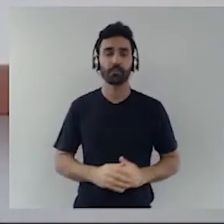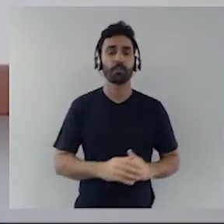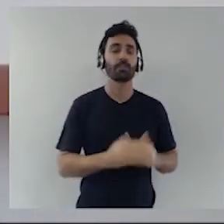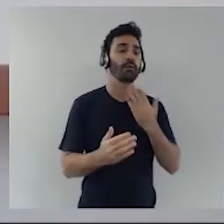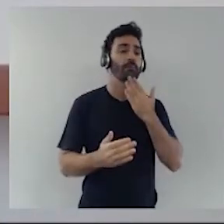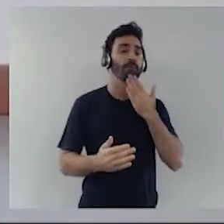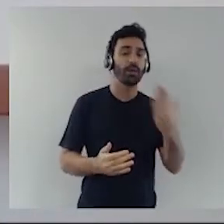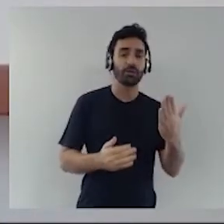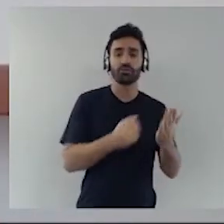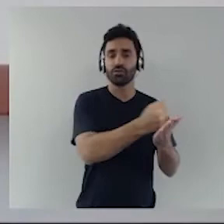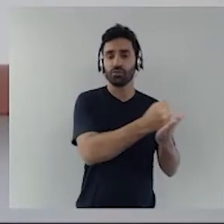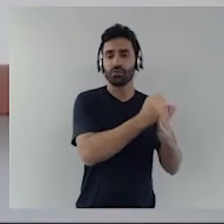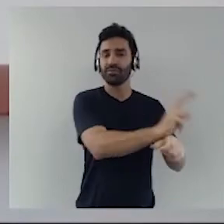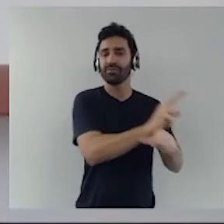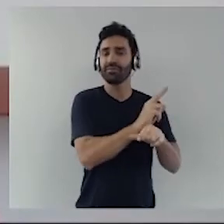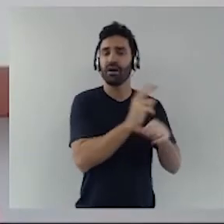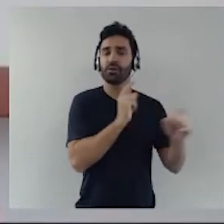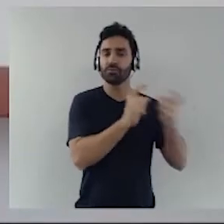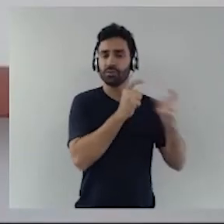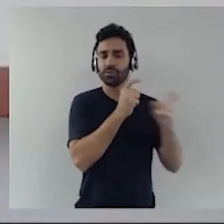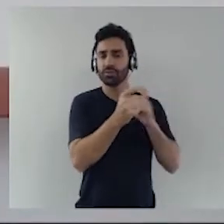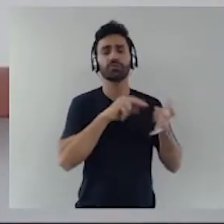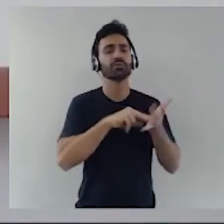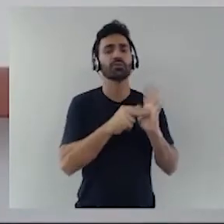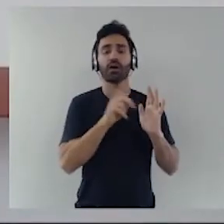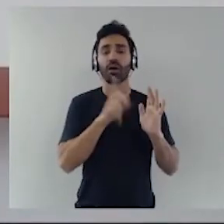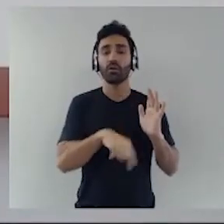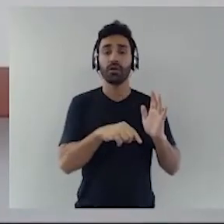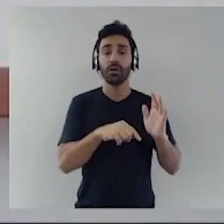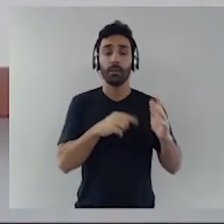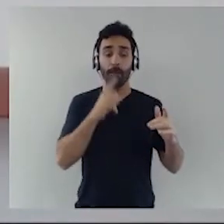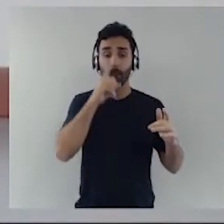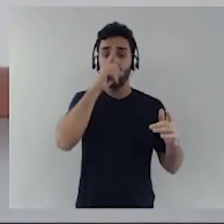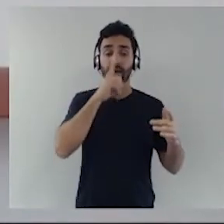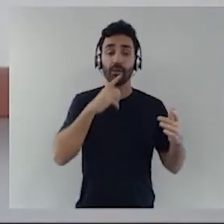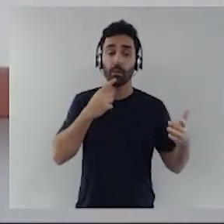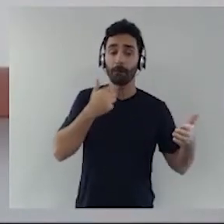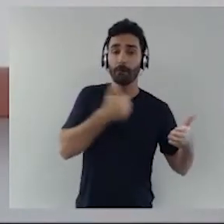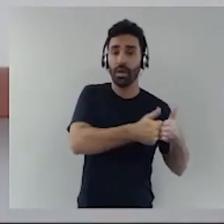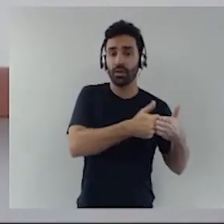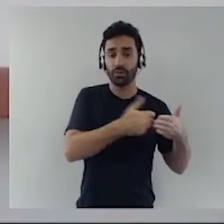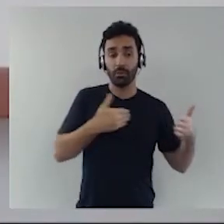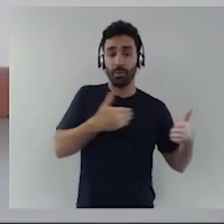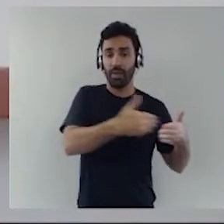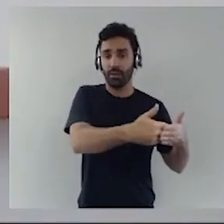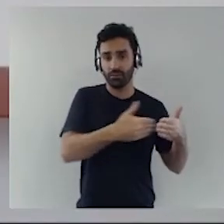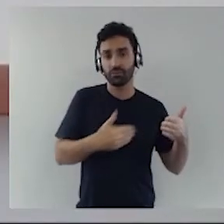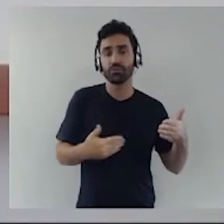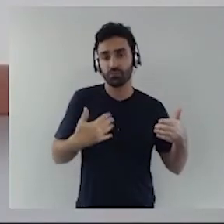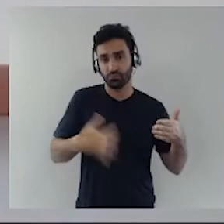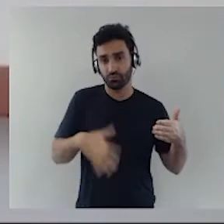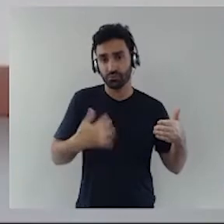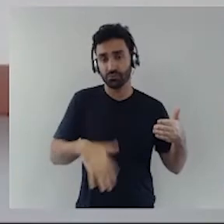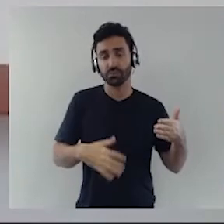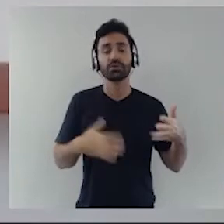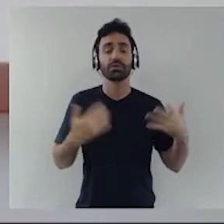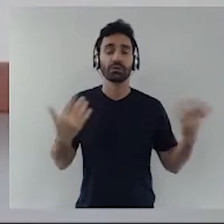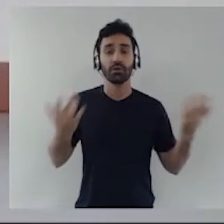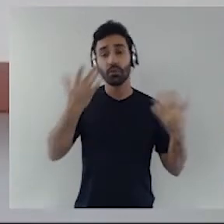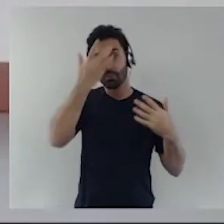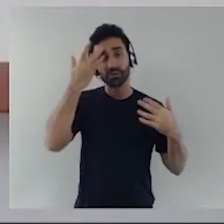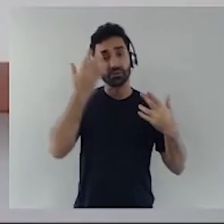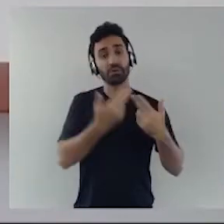requisição administrativa aí pode ser de iminente perigo público e nessa situação a autoridade